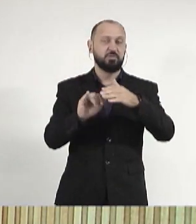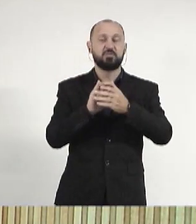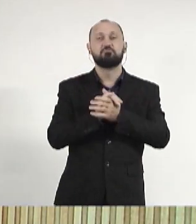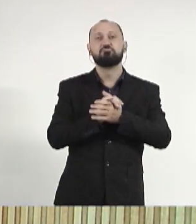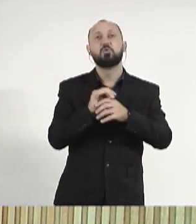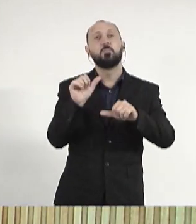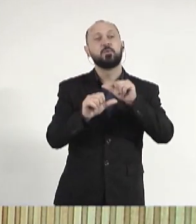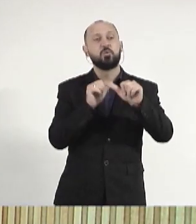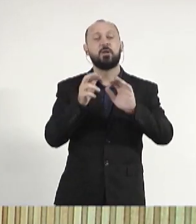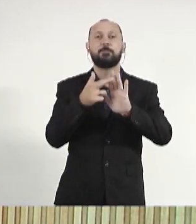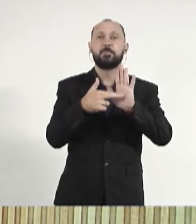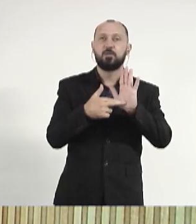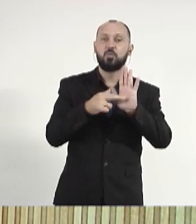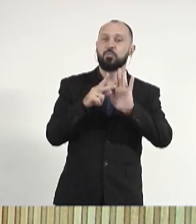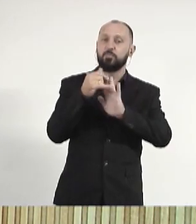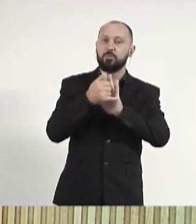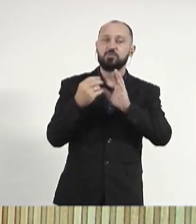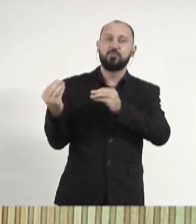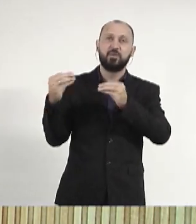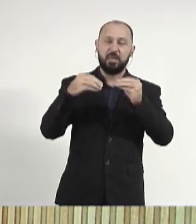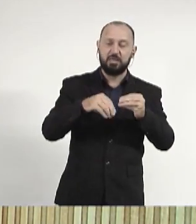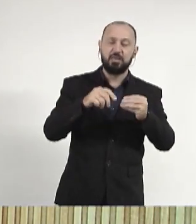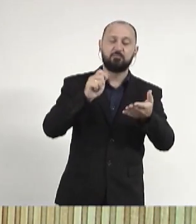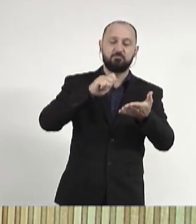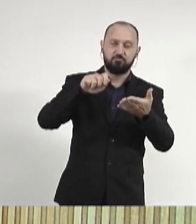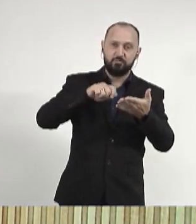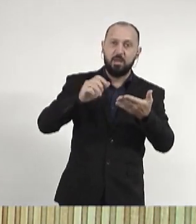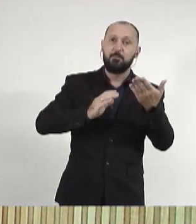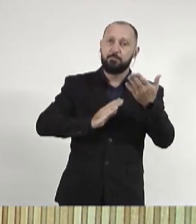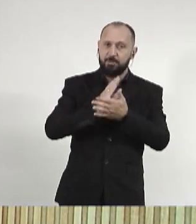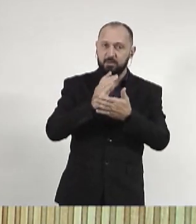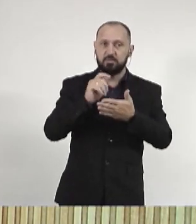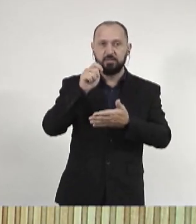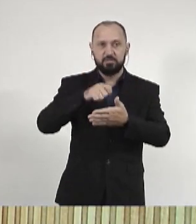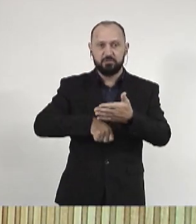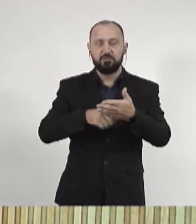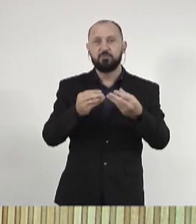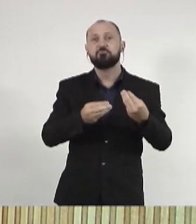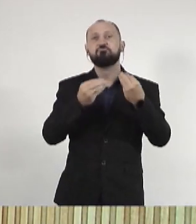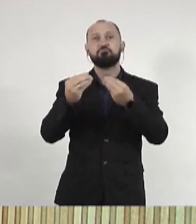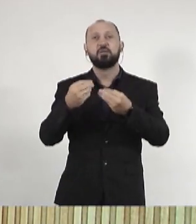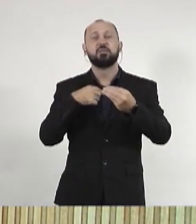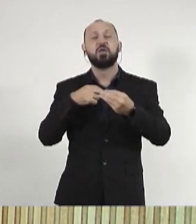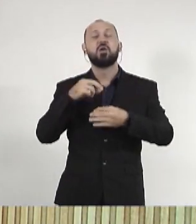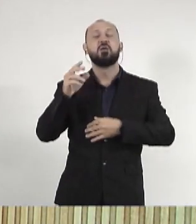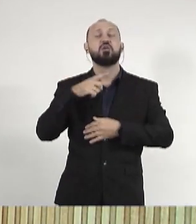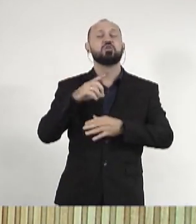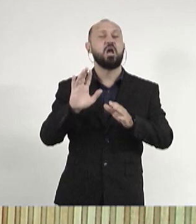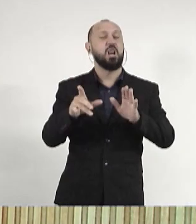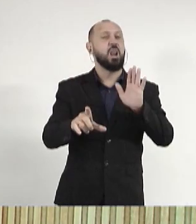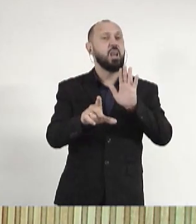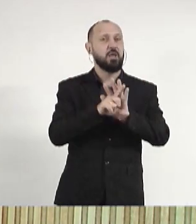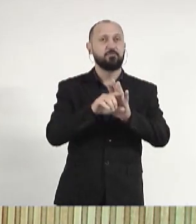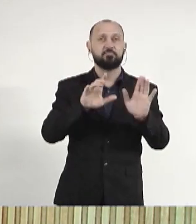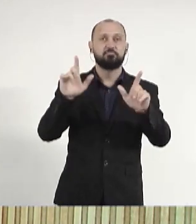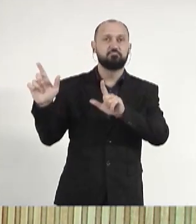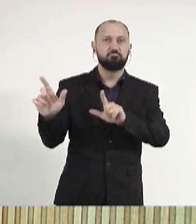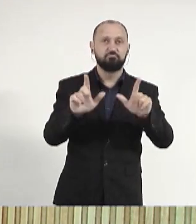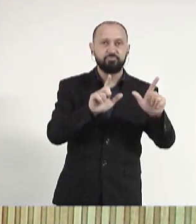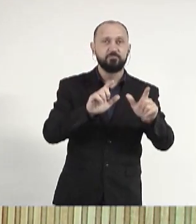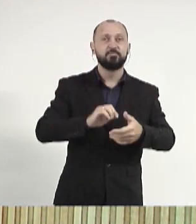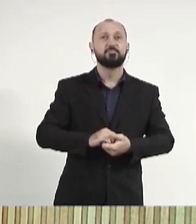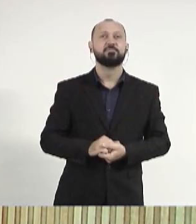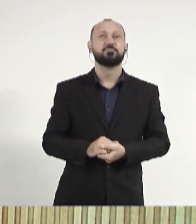para alterar essas normas, o projeto vem aqui para a Casa de Leis, é aprovado, sancionado e passa, então, a ter validade de lei. Próxima tela.